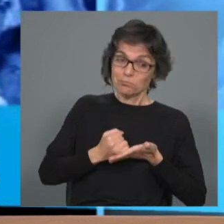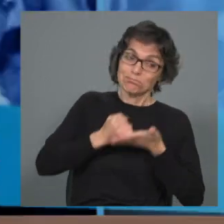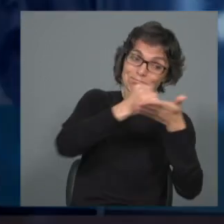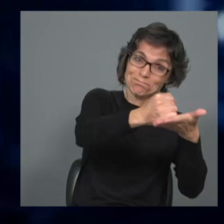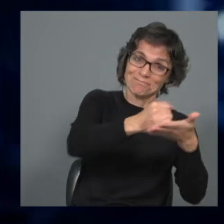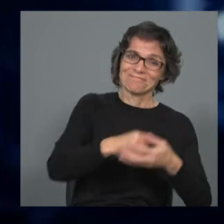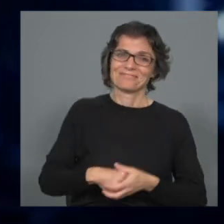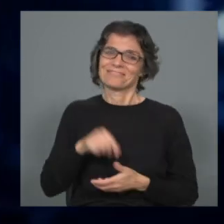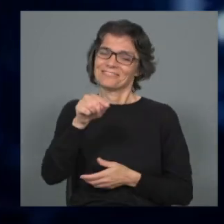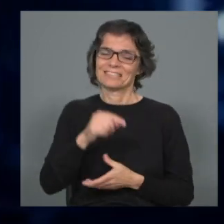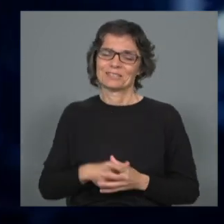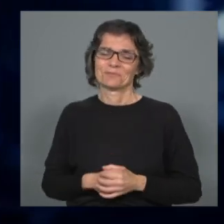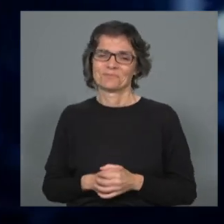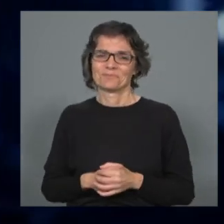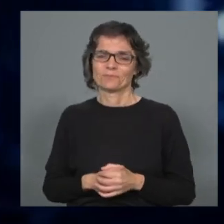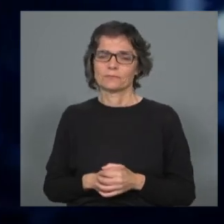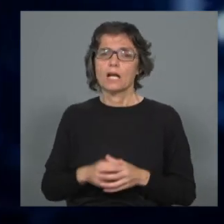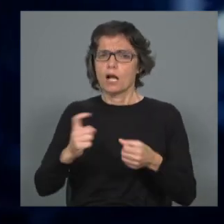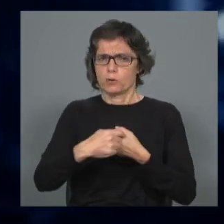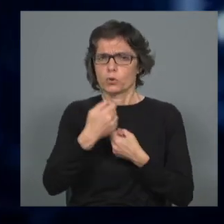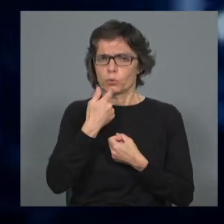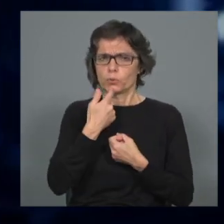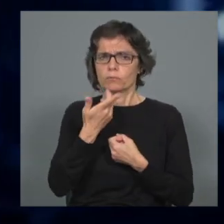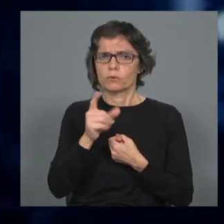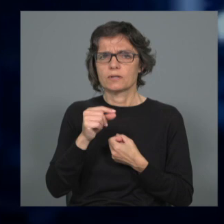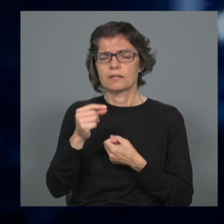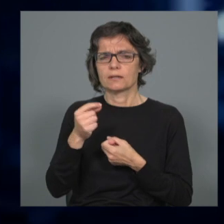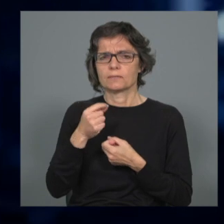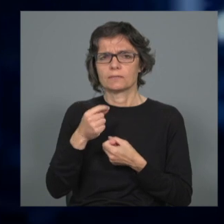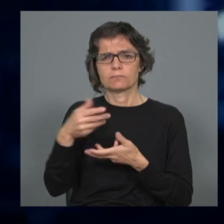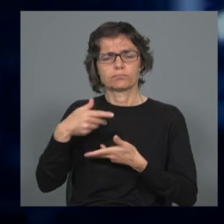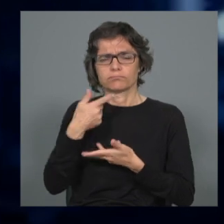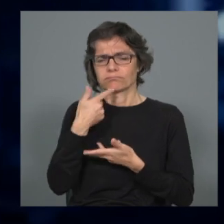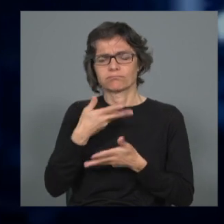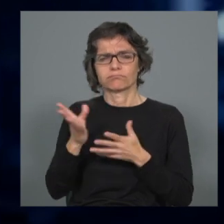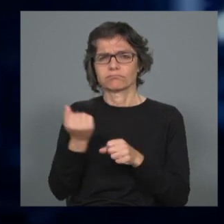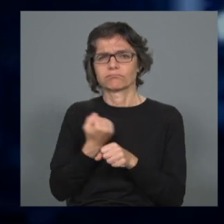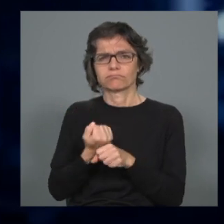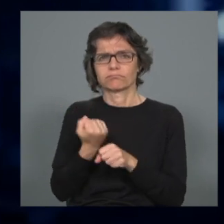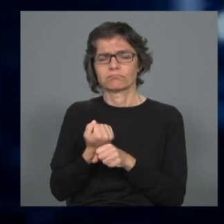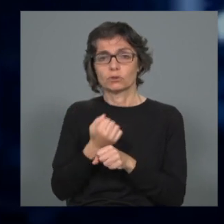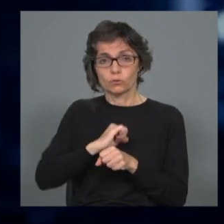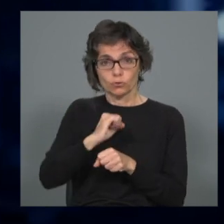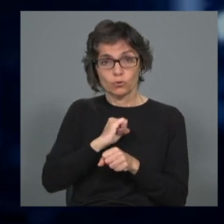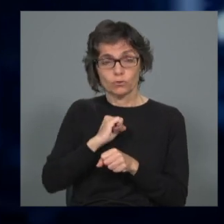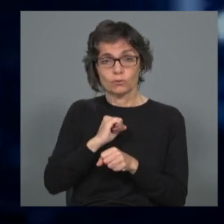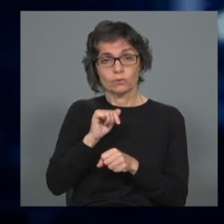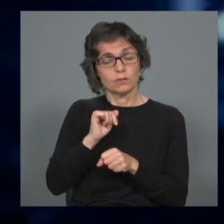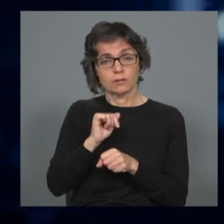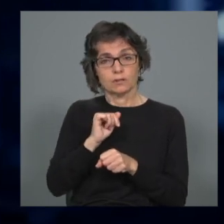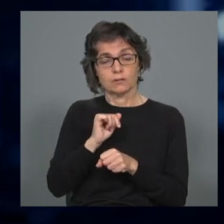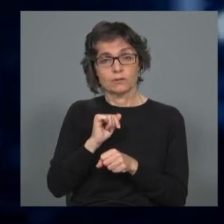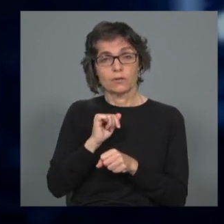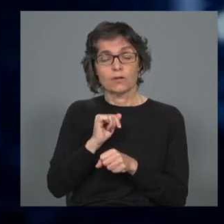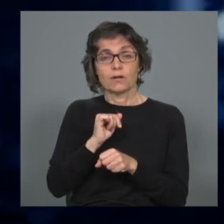Na verdade, tivemos muitos parceiros e tivemos muitas ajudas. Muitos dos serviços da ajuda de mãe provavelmente não seriam possíveis sem